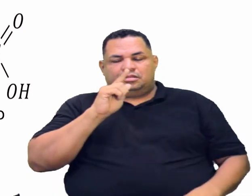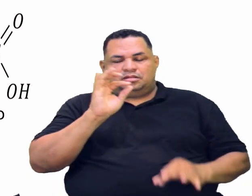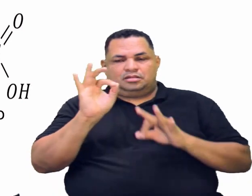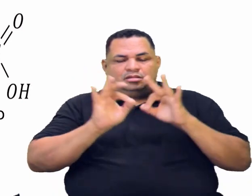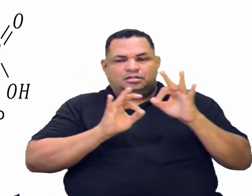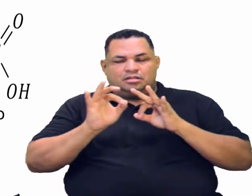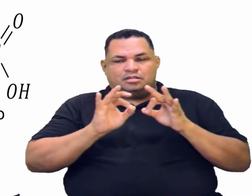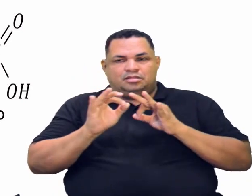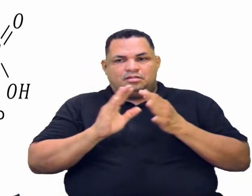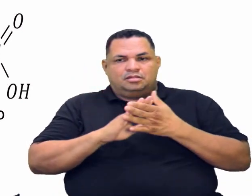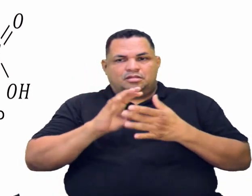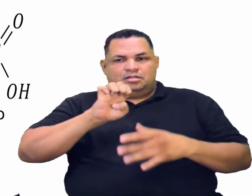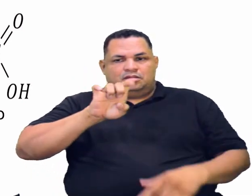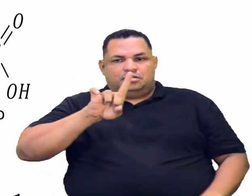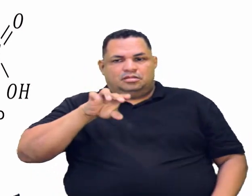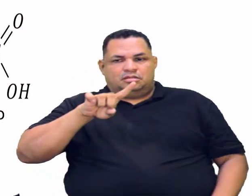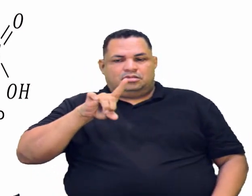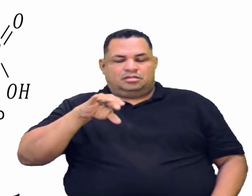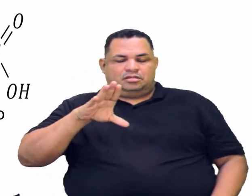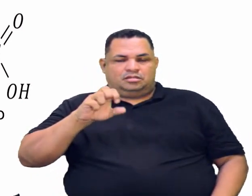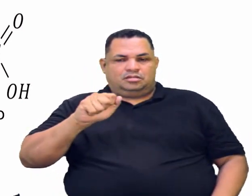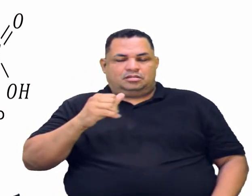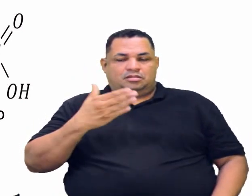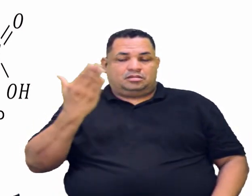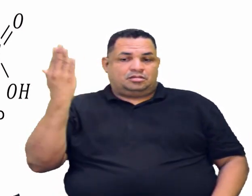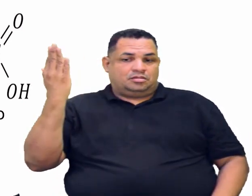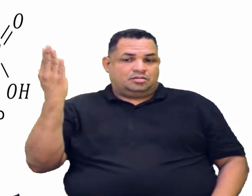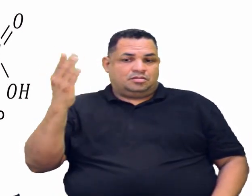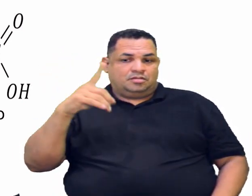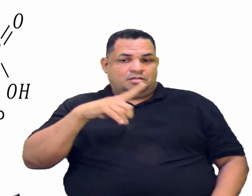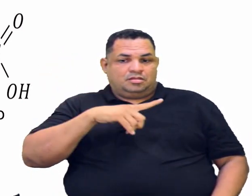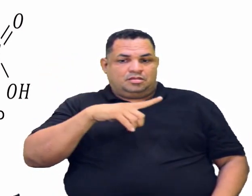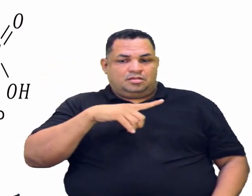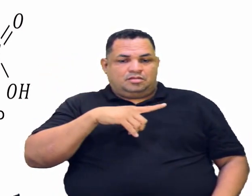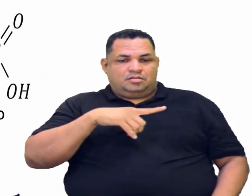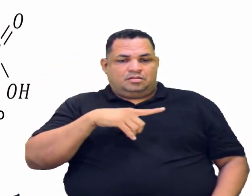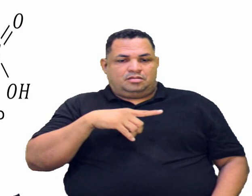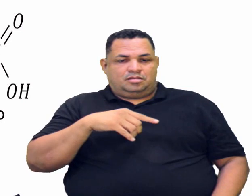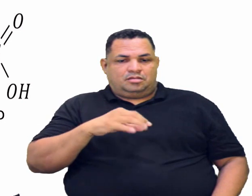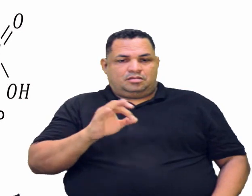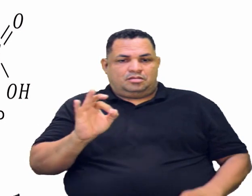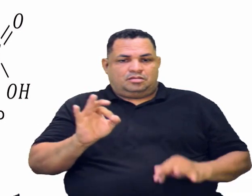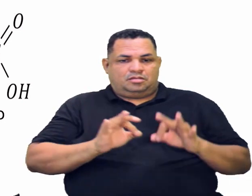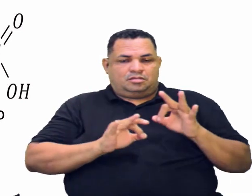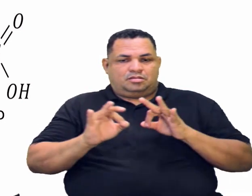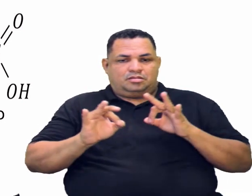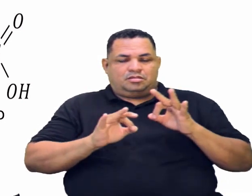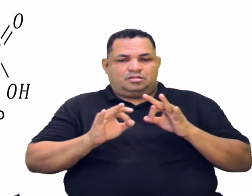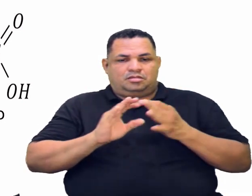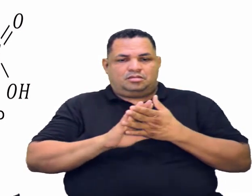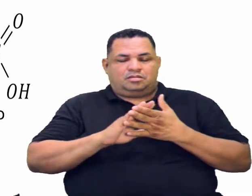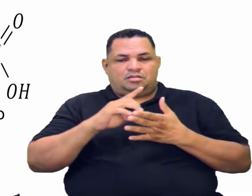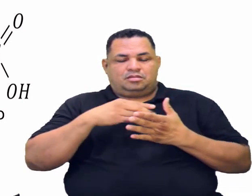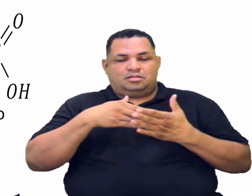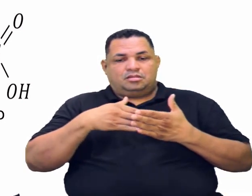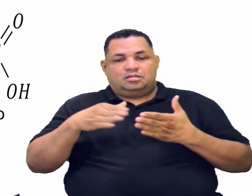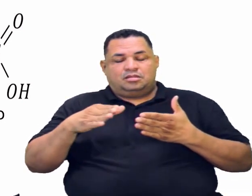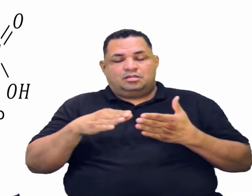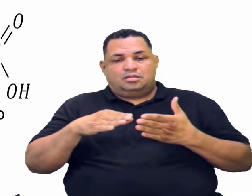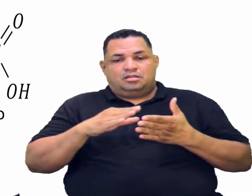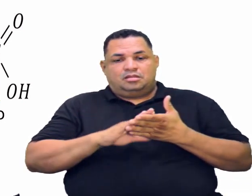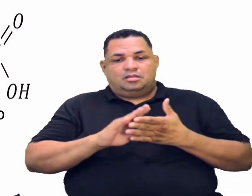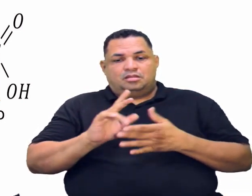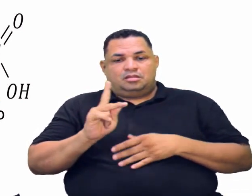formar o aldeído, tá? Já nesse caso aqui, a gente tem um rearranjo, onde sai esse hidrogênio,